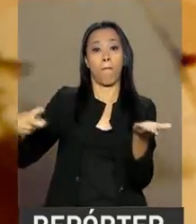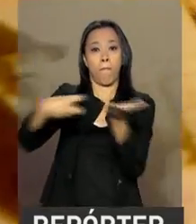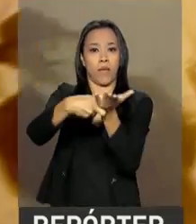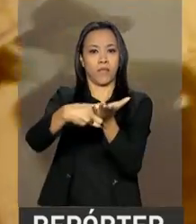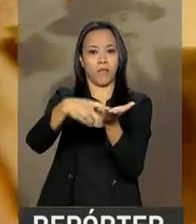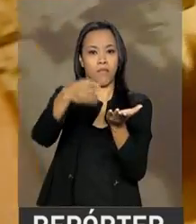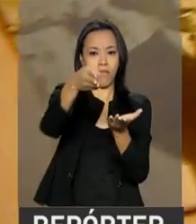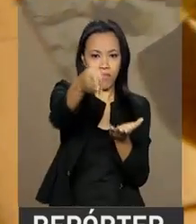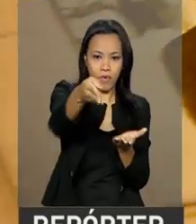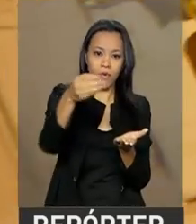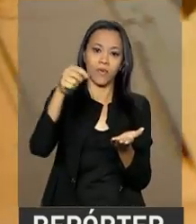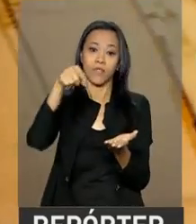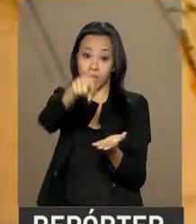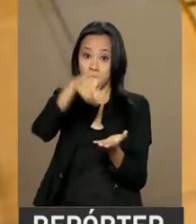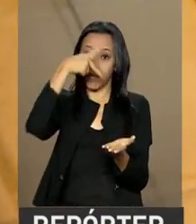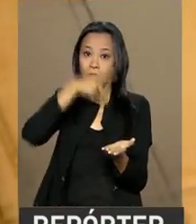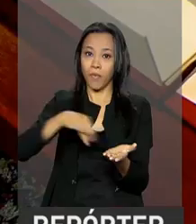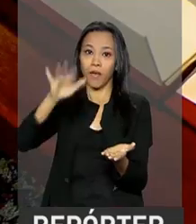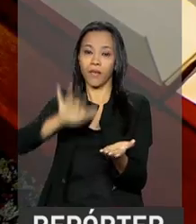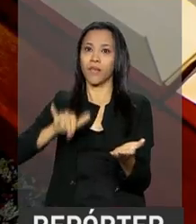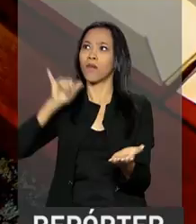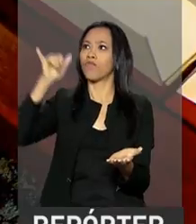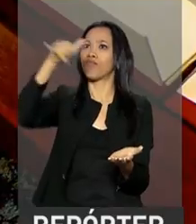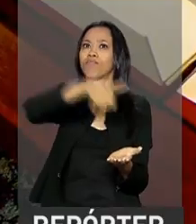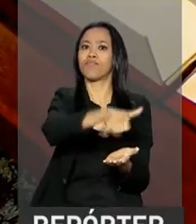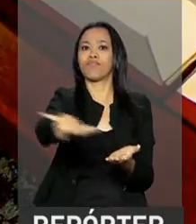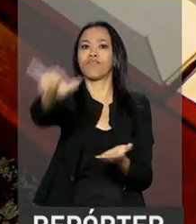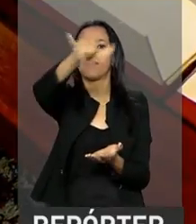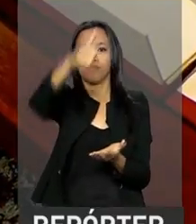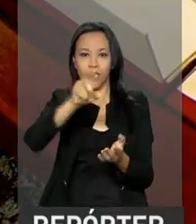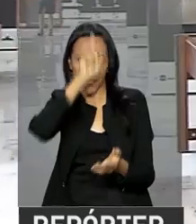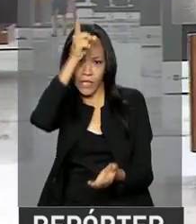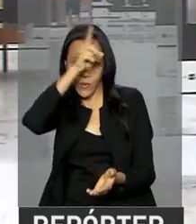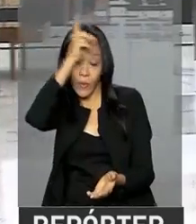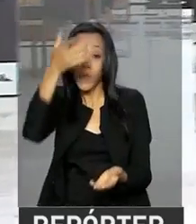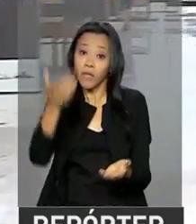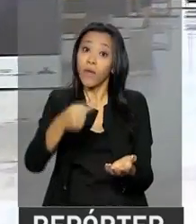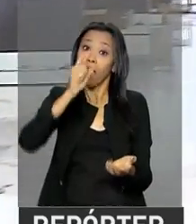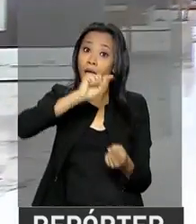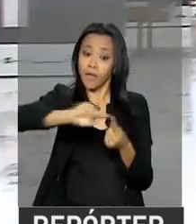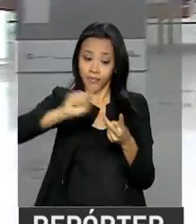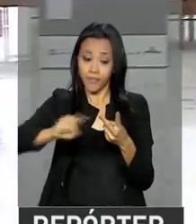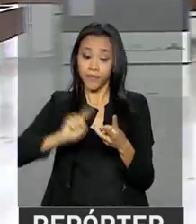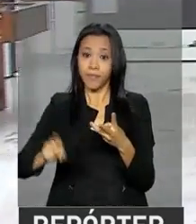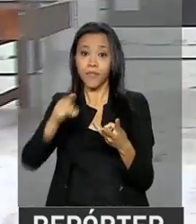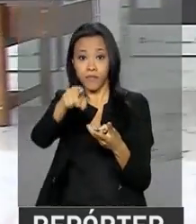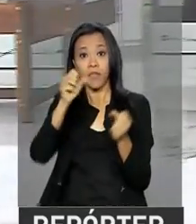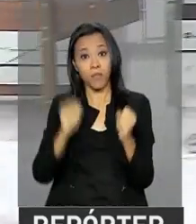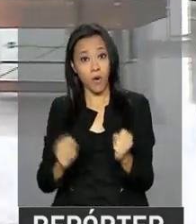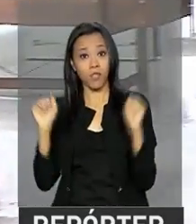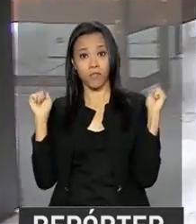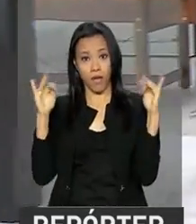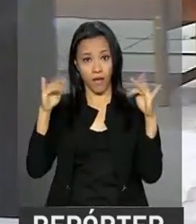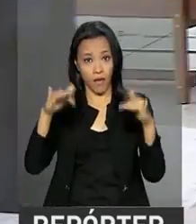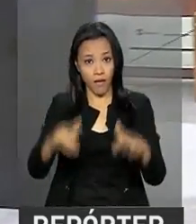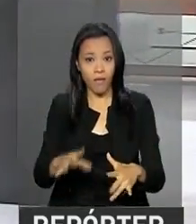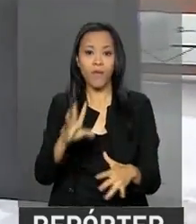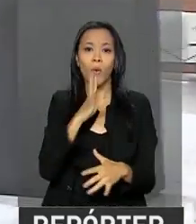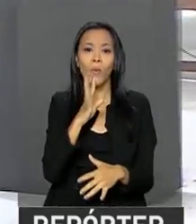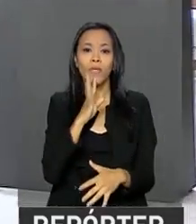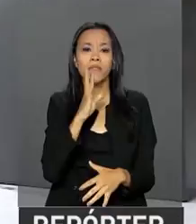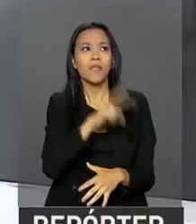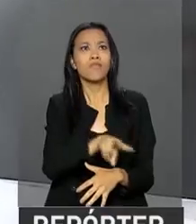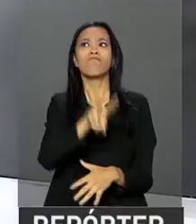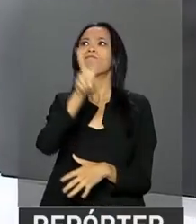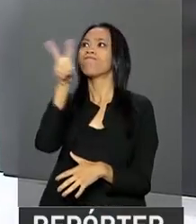Santos o pai da aviação Esses são apenas alguns itens que podem ser conferidos pelo público na exposição